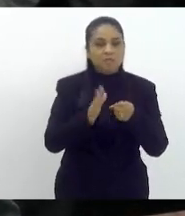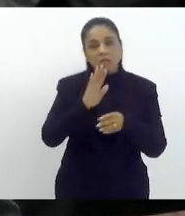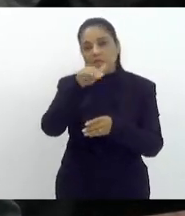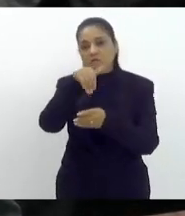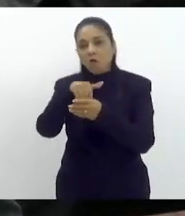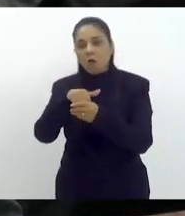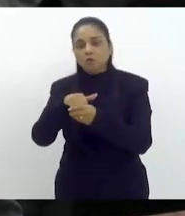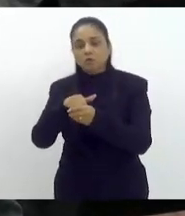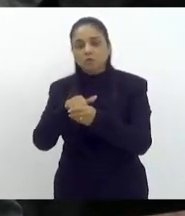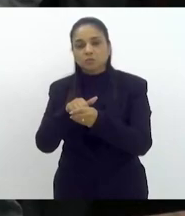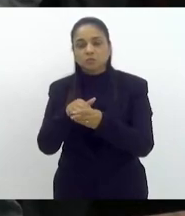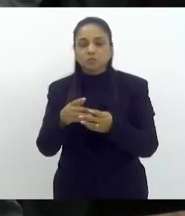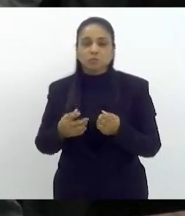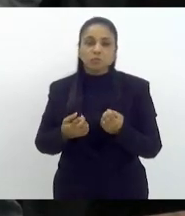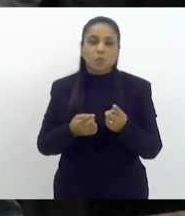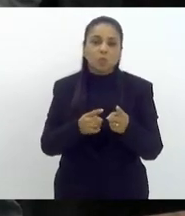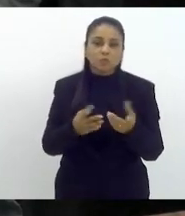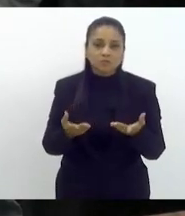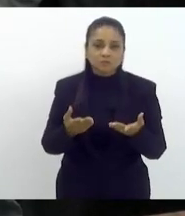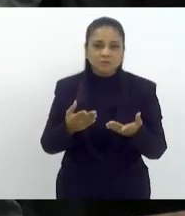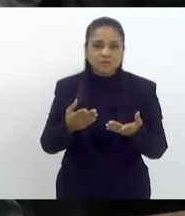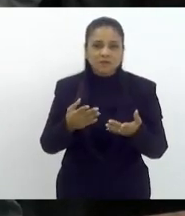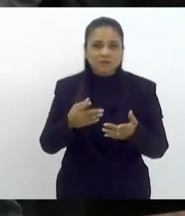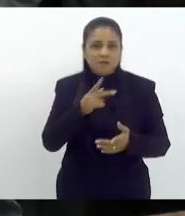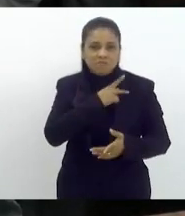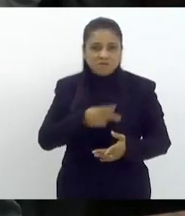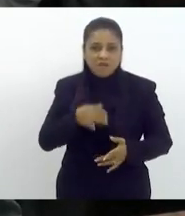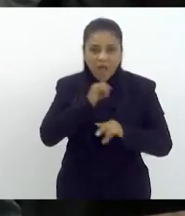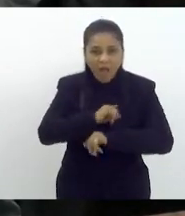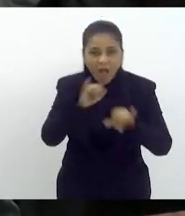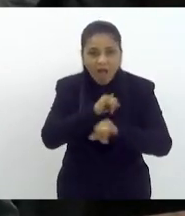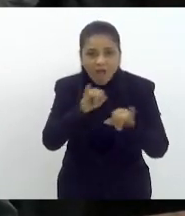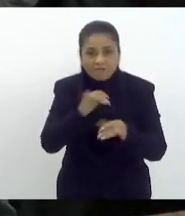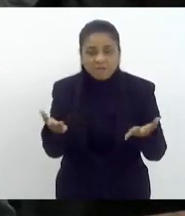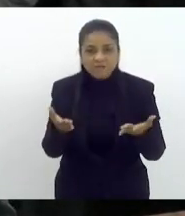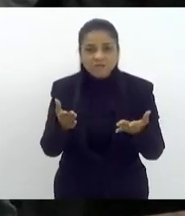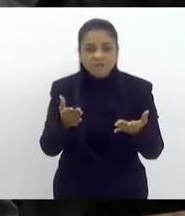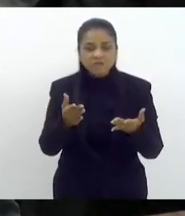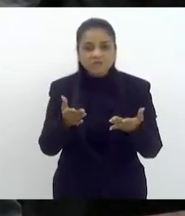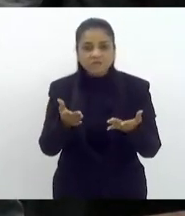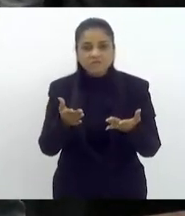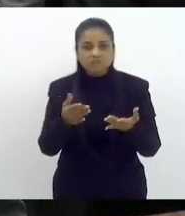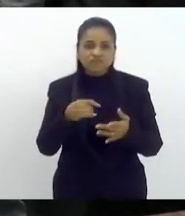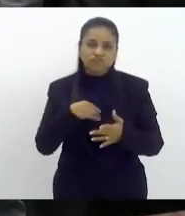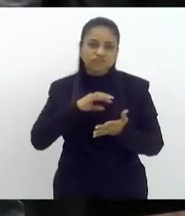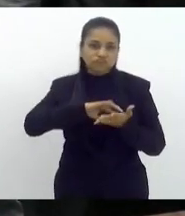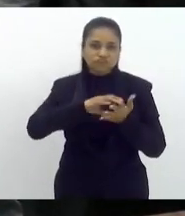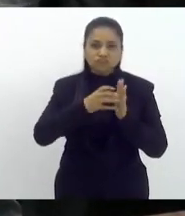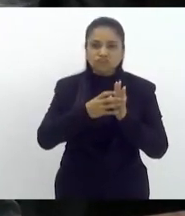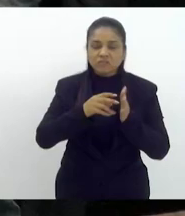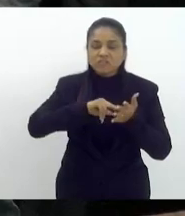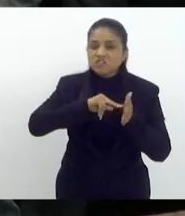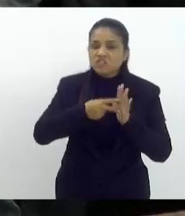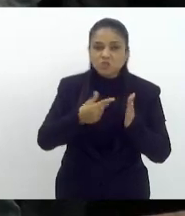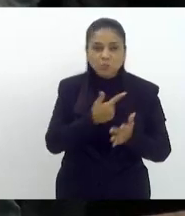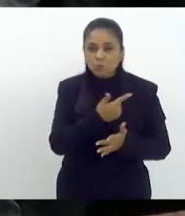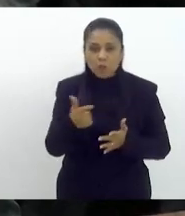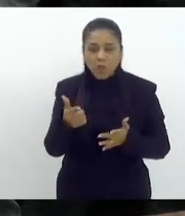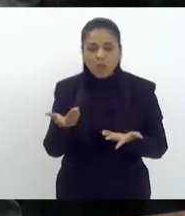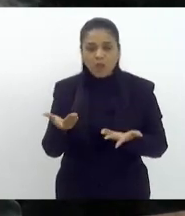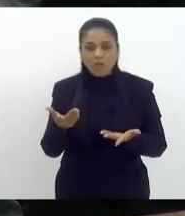canta rápido porque não faz sentido imediatamente o projeto foi